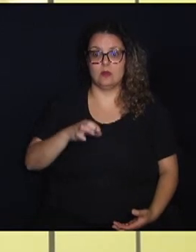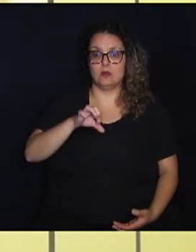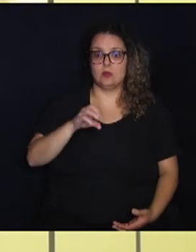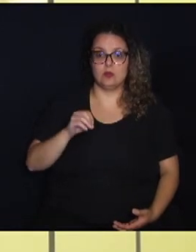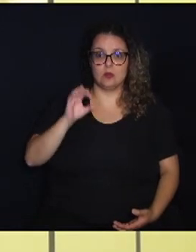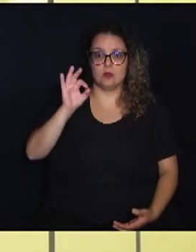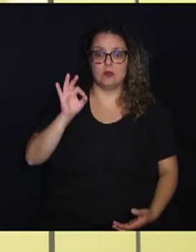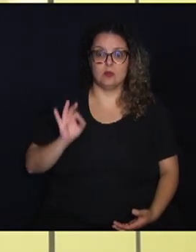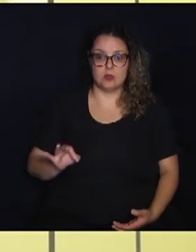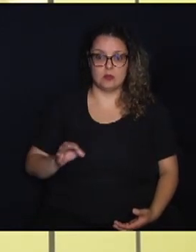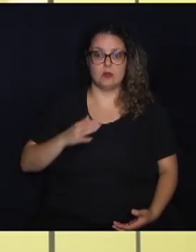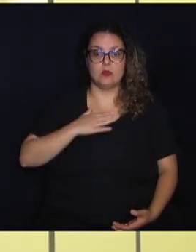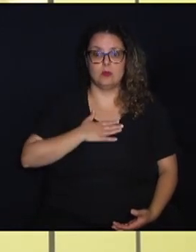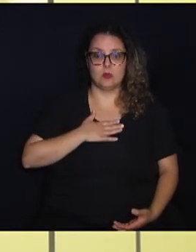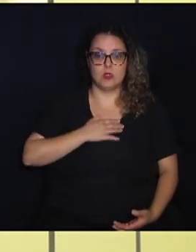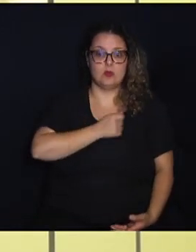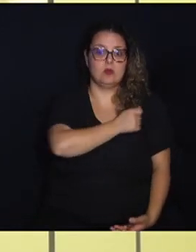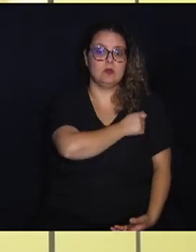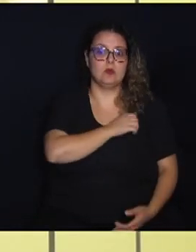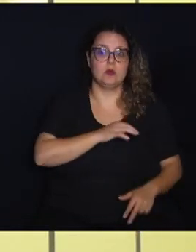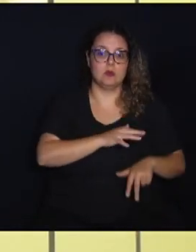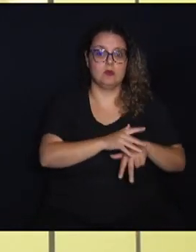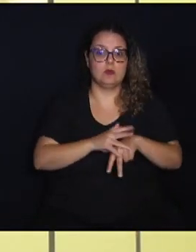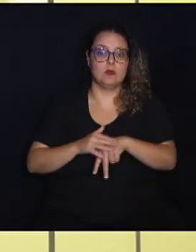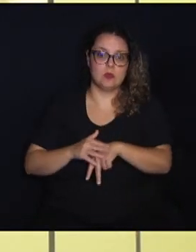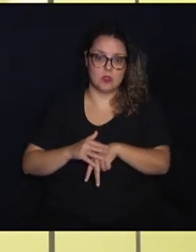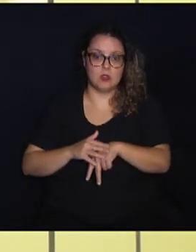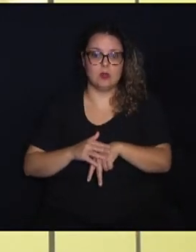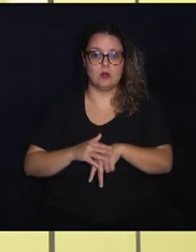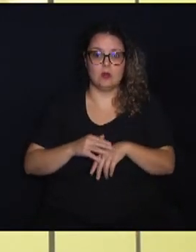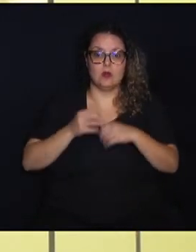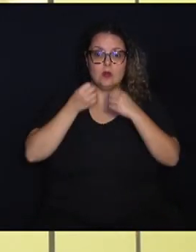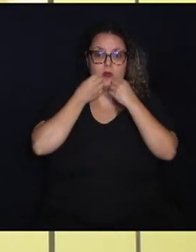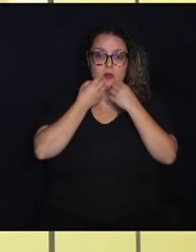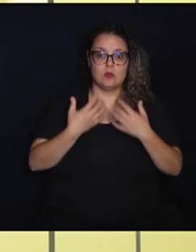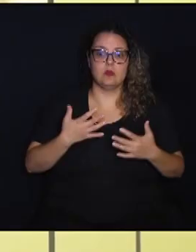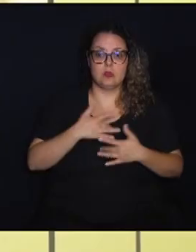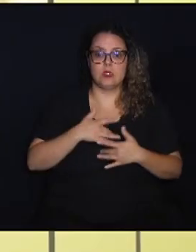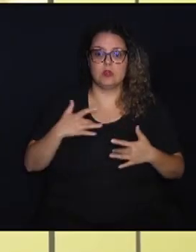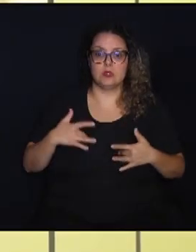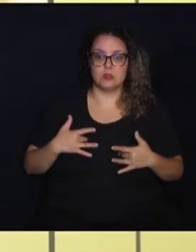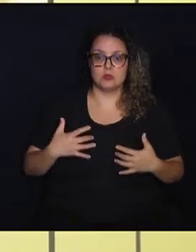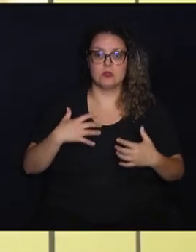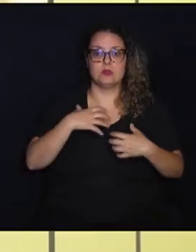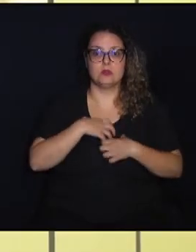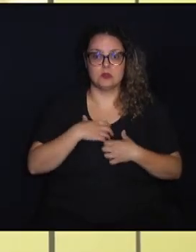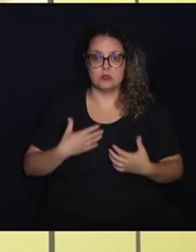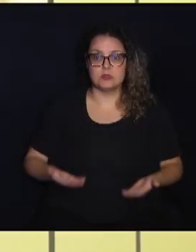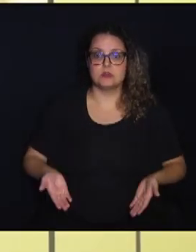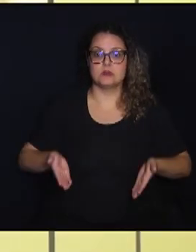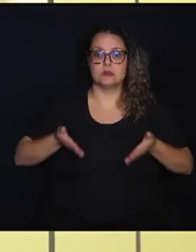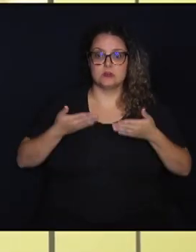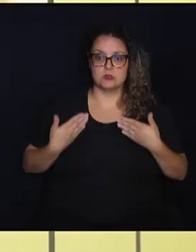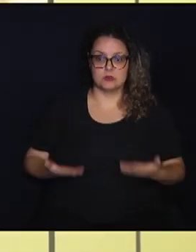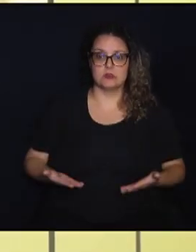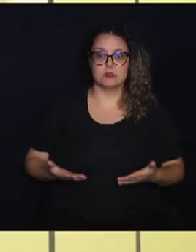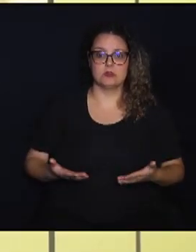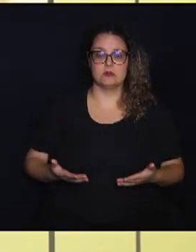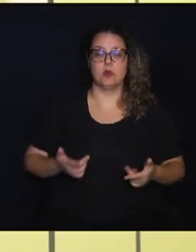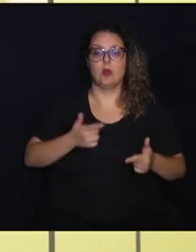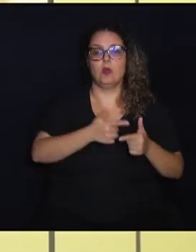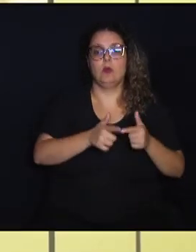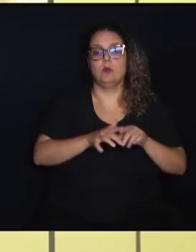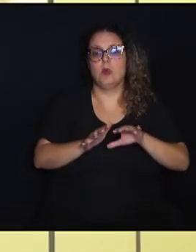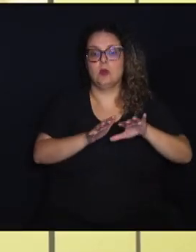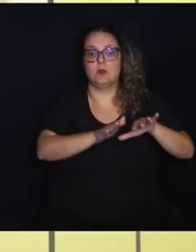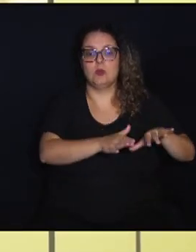dos meus alunos, pacientes, é a questão do bem-estar, de se sentir bem, de se sentir leve, de deixar os problemas um pouco de